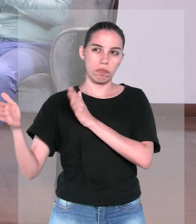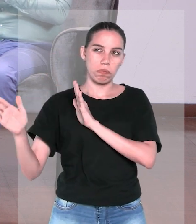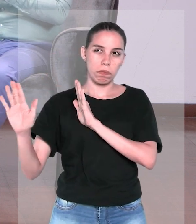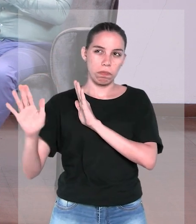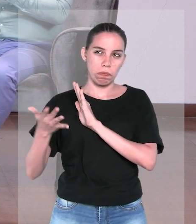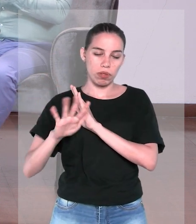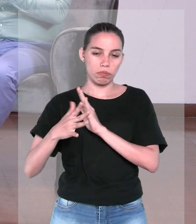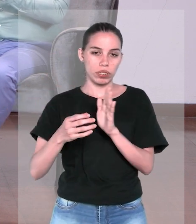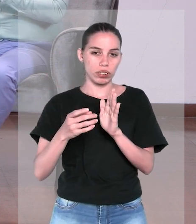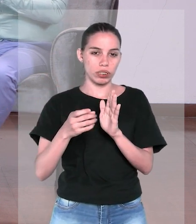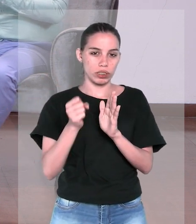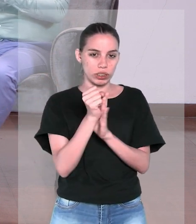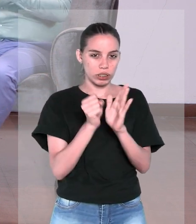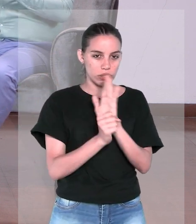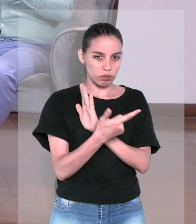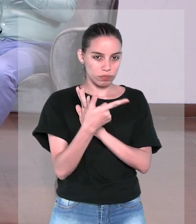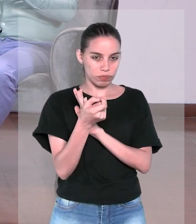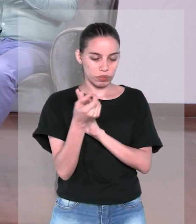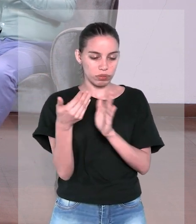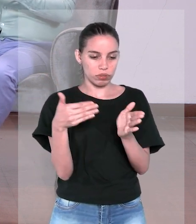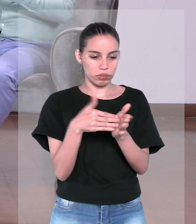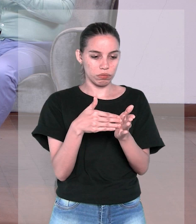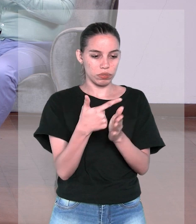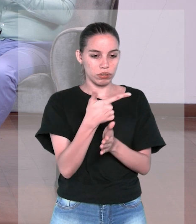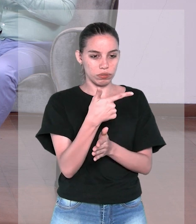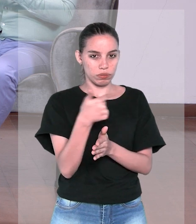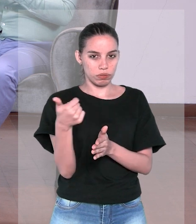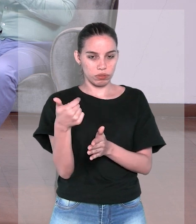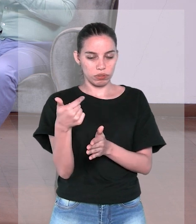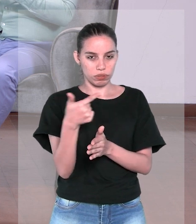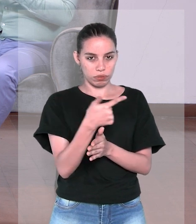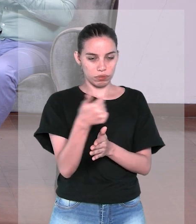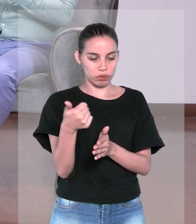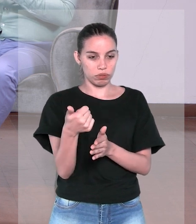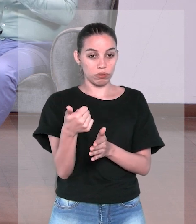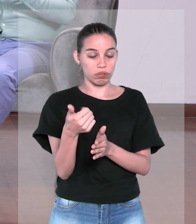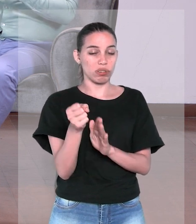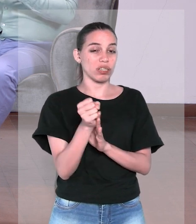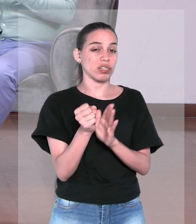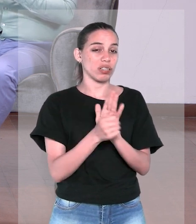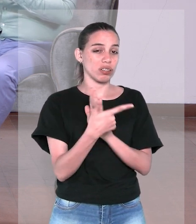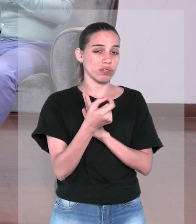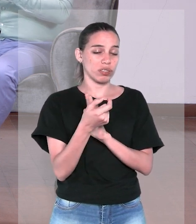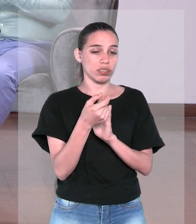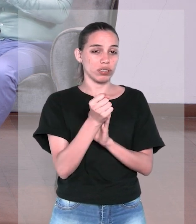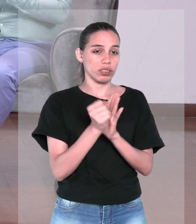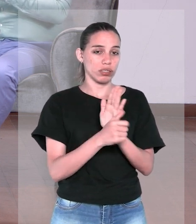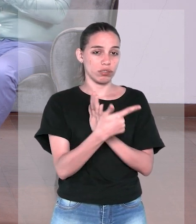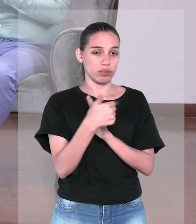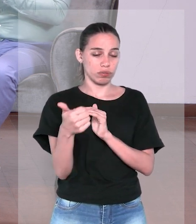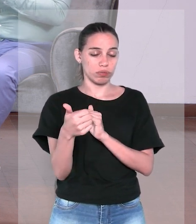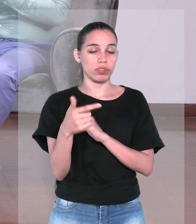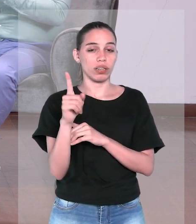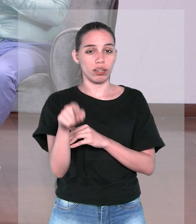minha, essa palavra é aristotélica, ela é retomada pela sociologia do Karl Mann para dizer que existe um ponto